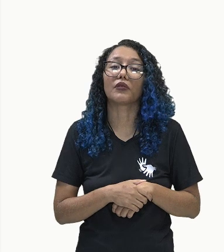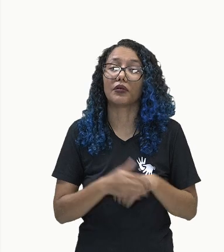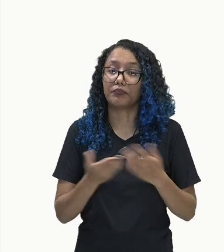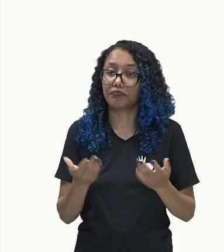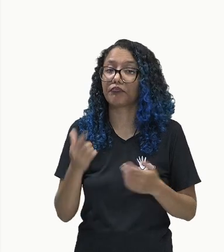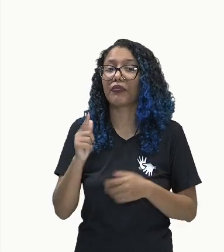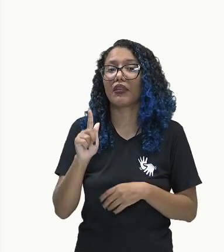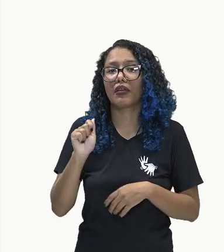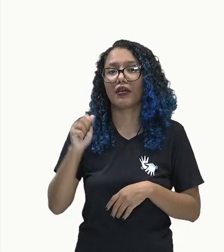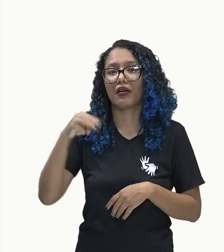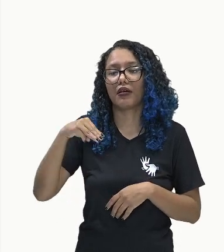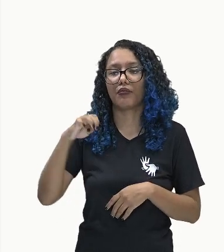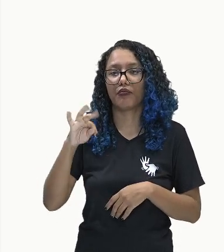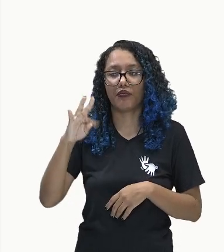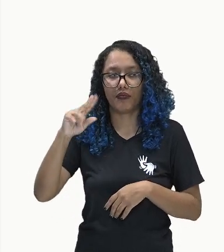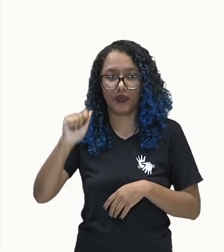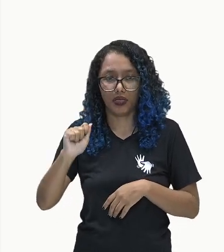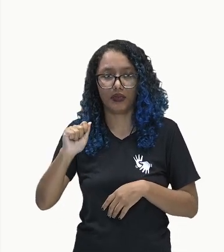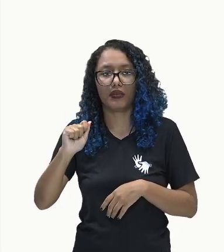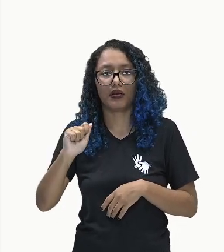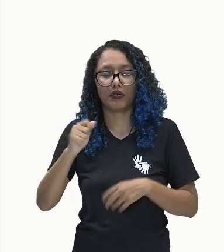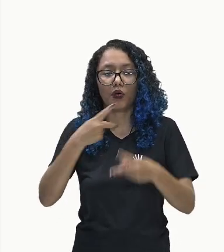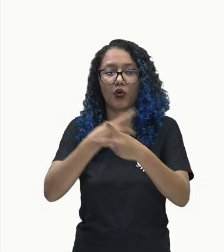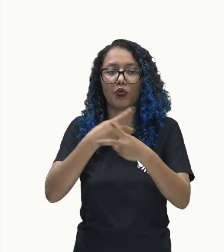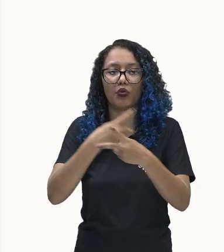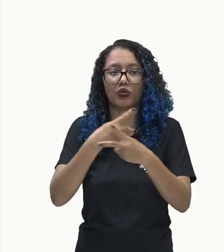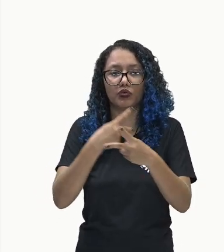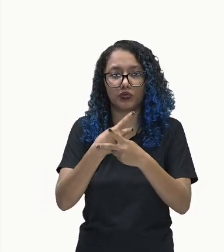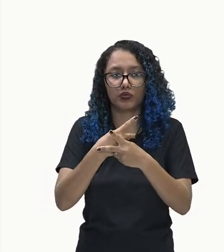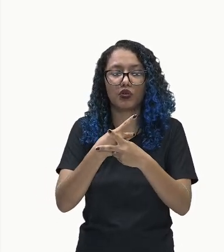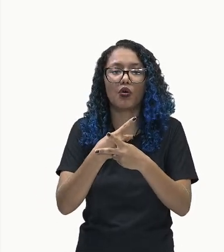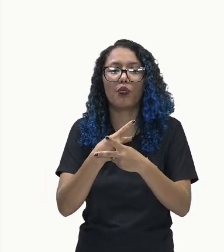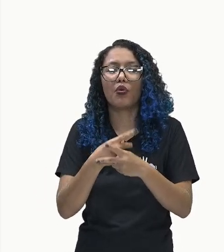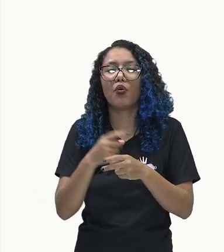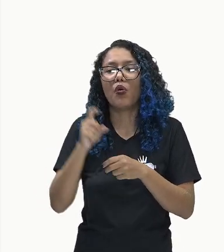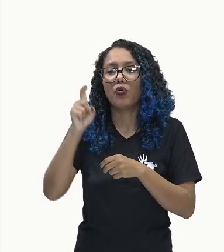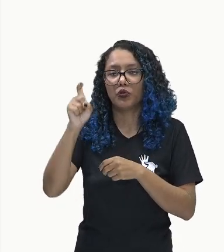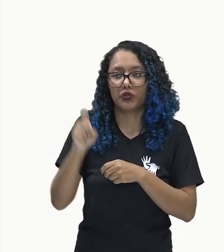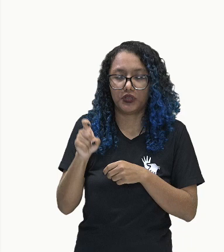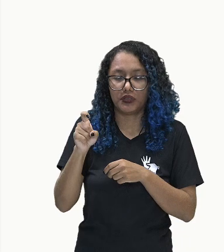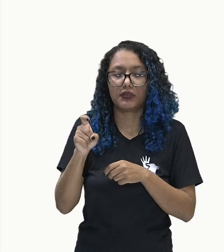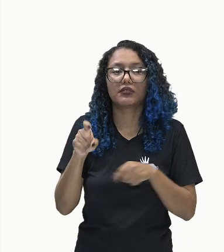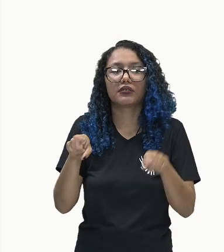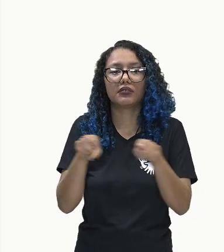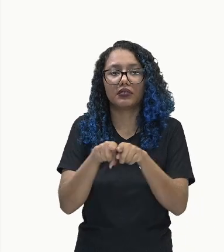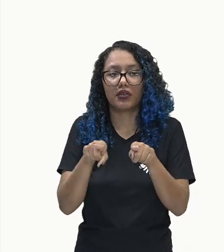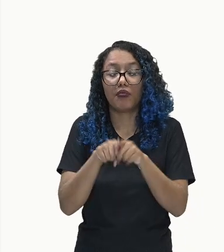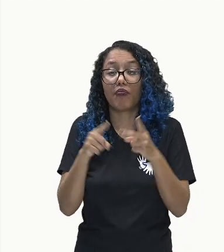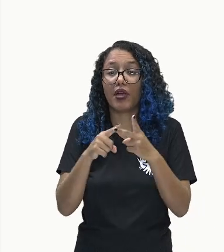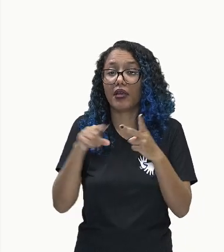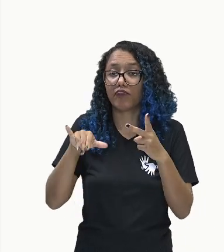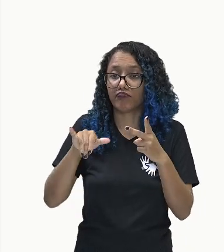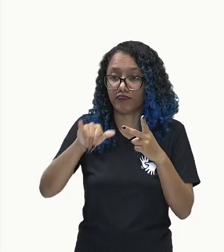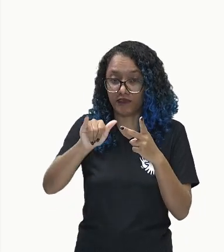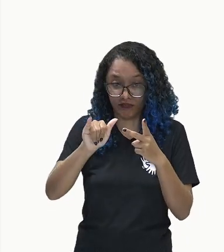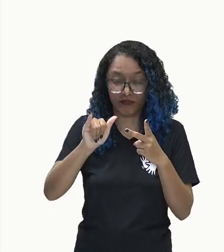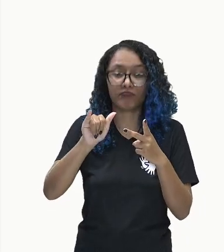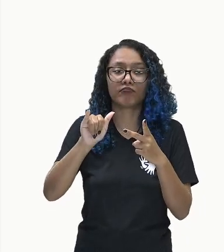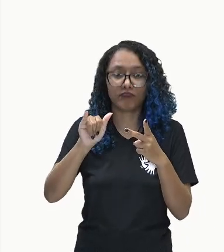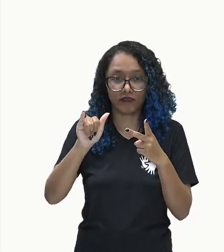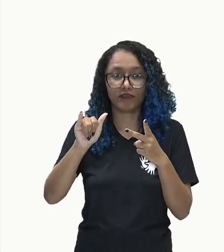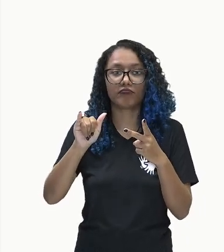com cromossomos sexuais ali X e cromossomos sexuais Y, que